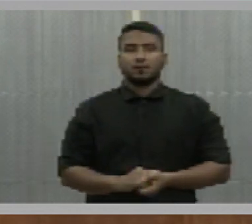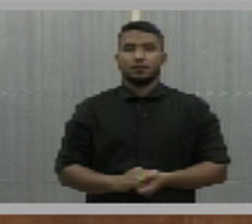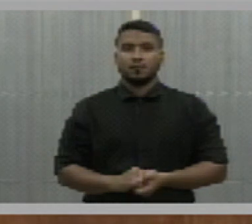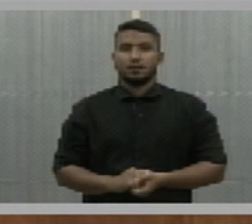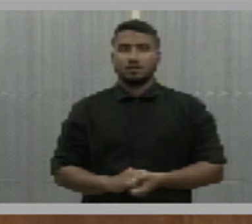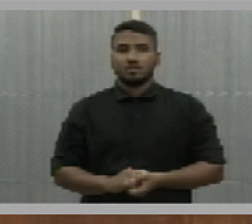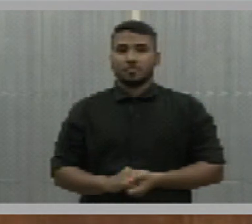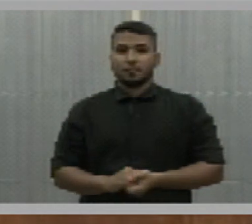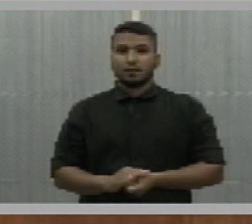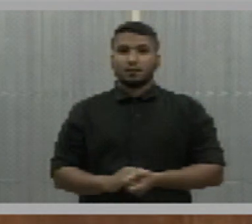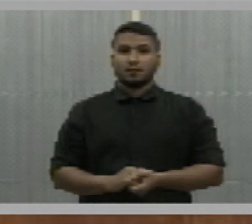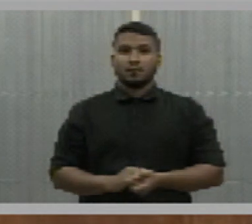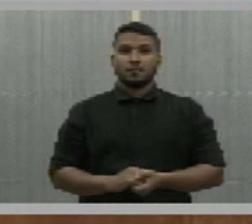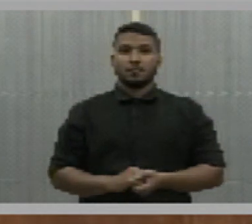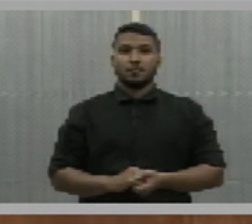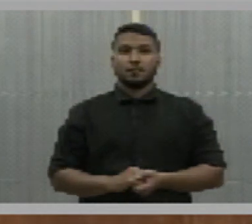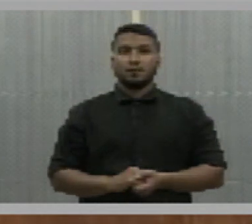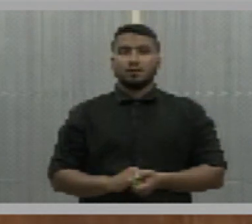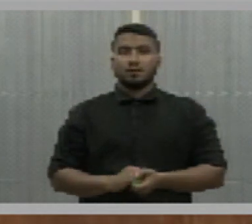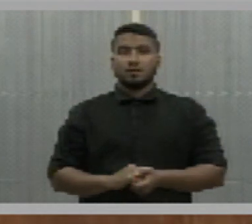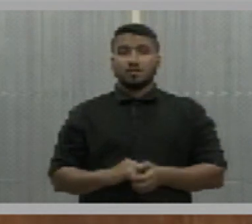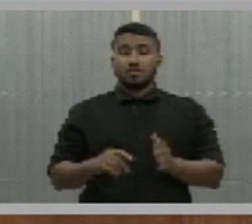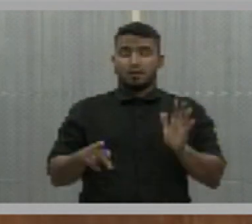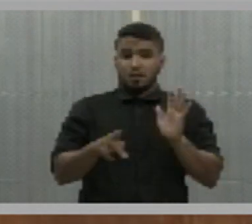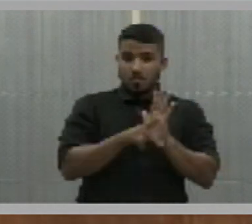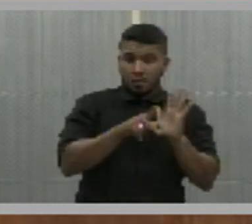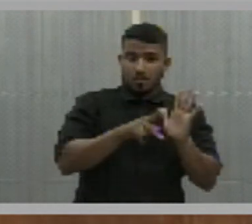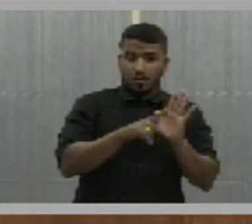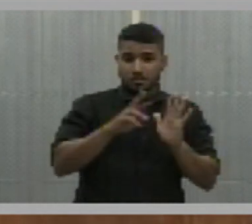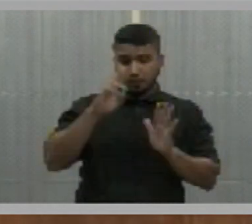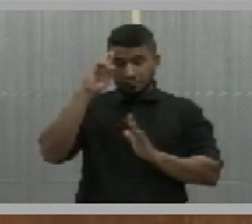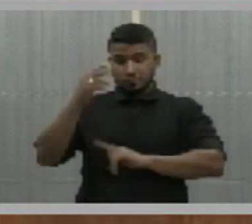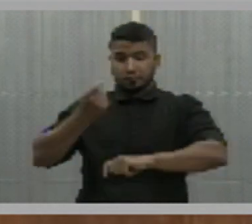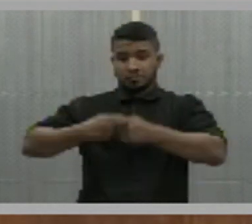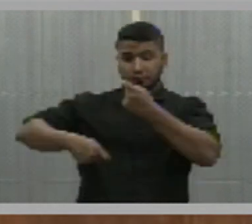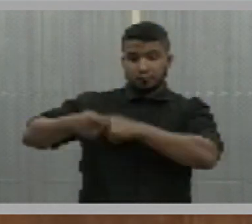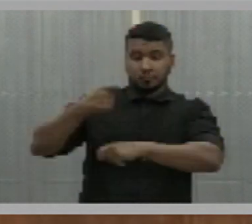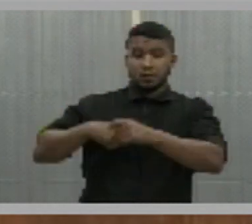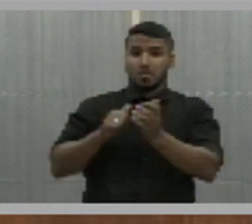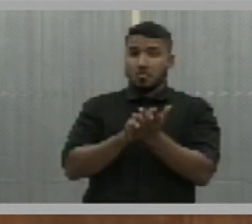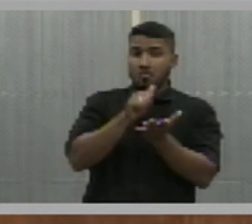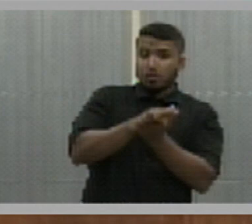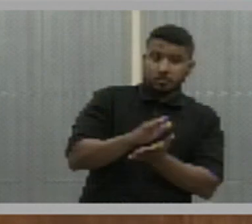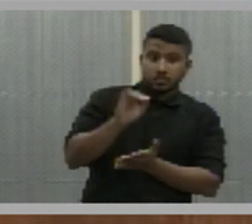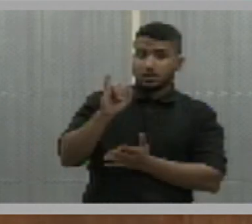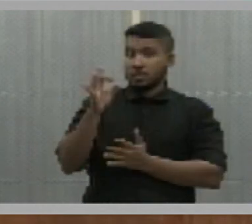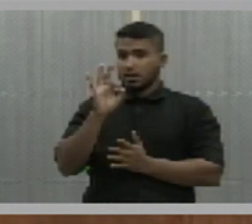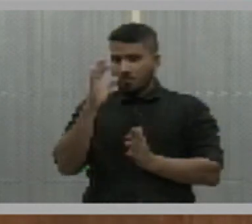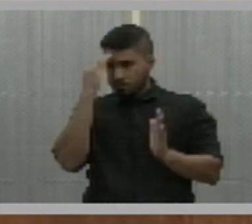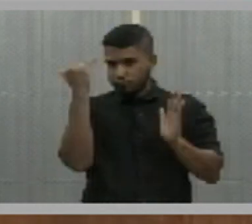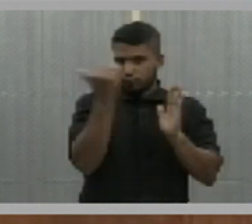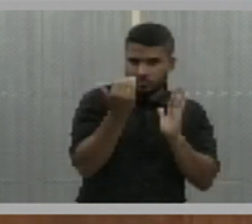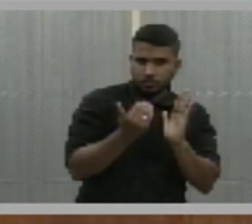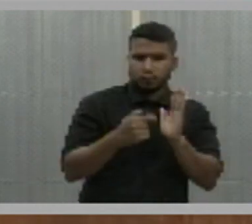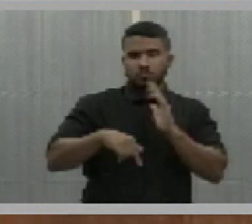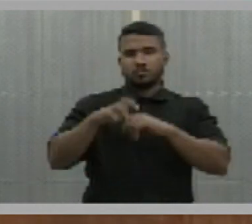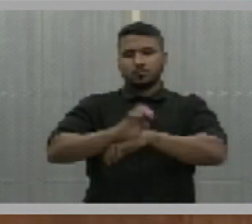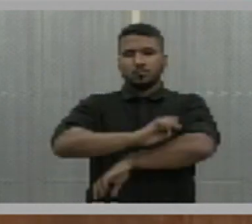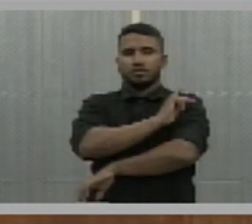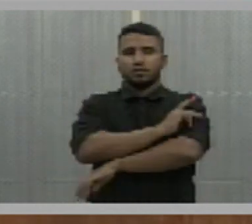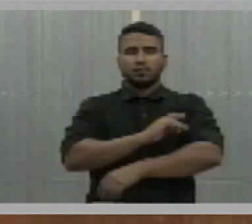à aplicação sobre os gestores de sanções administrativas e multas no caso de descumprimento no âmbito do Estado do